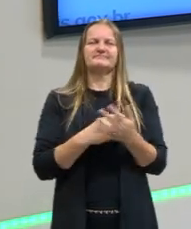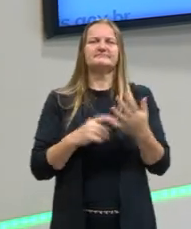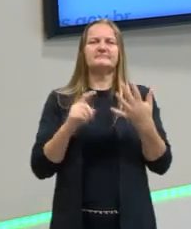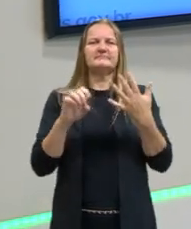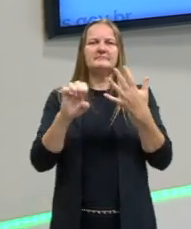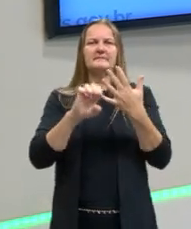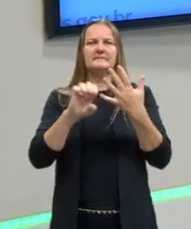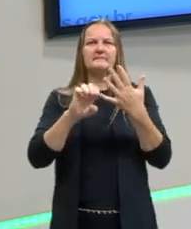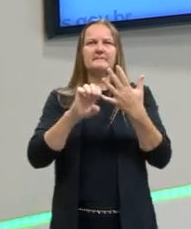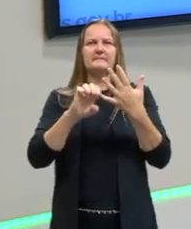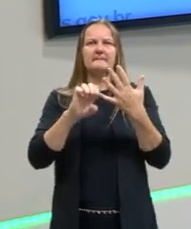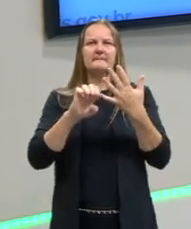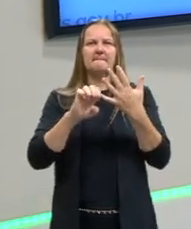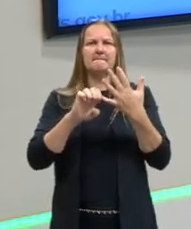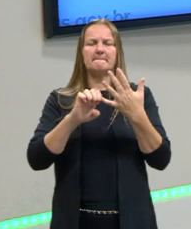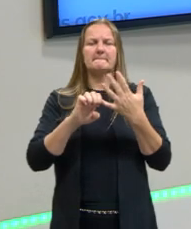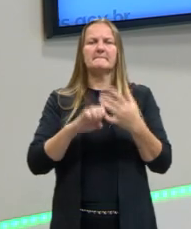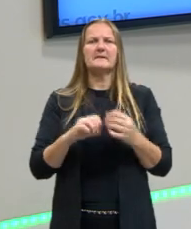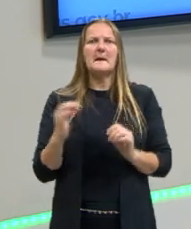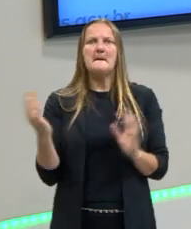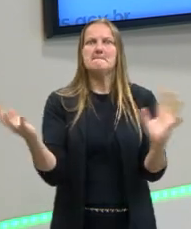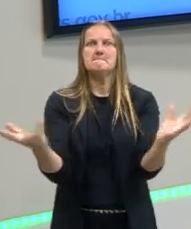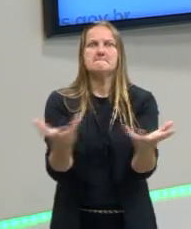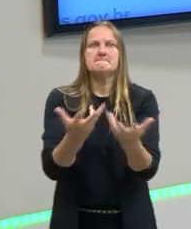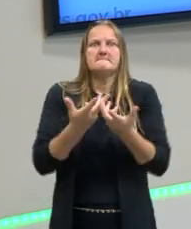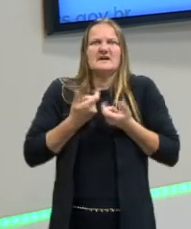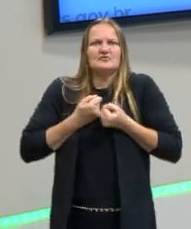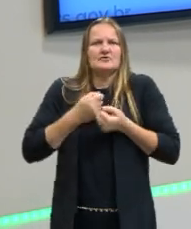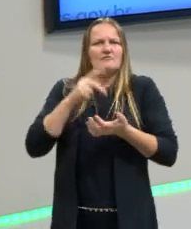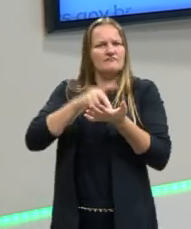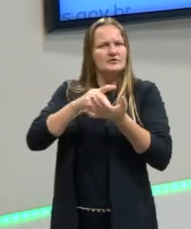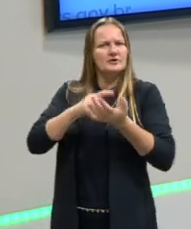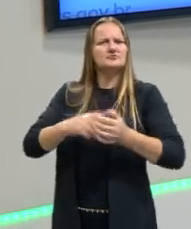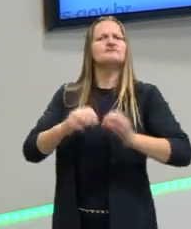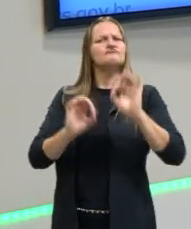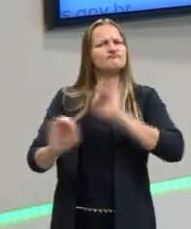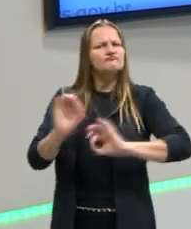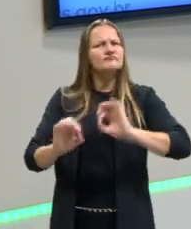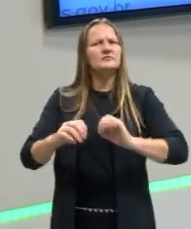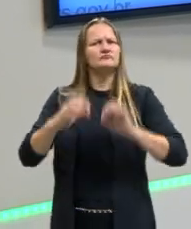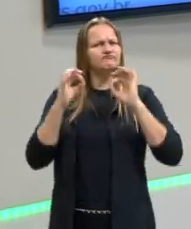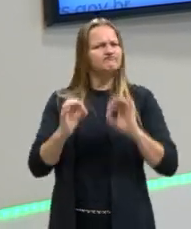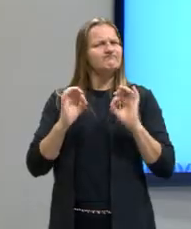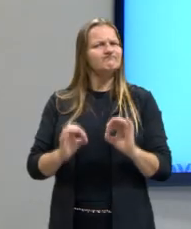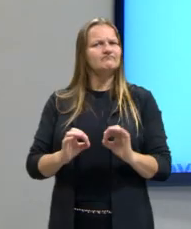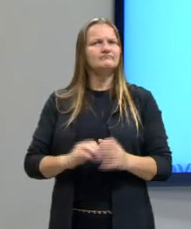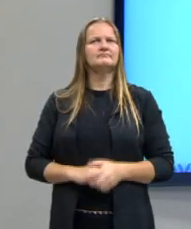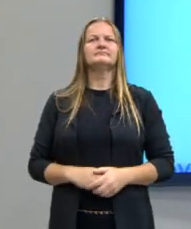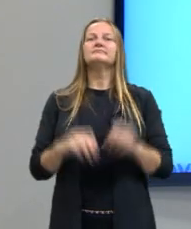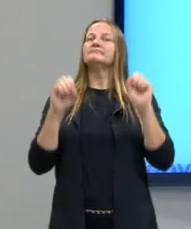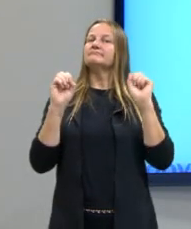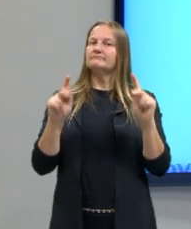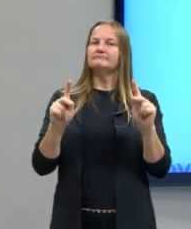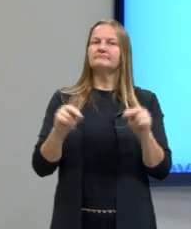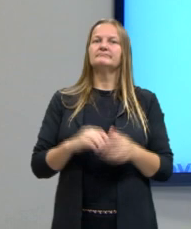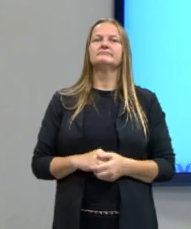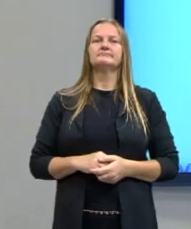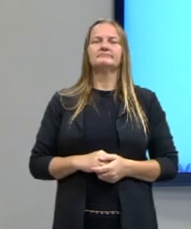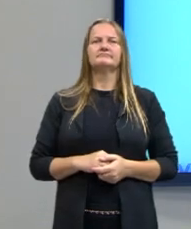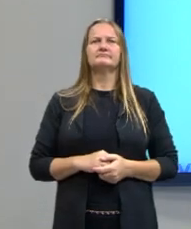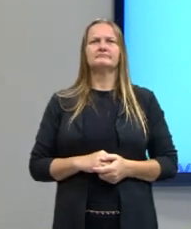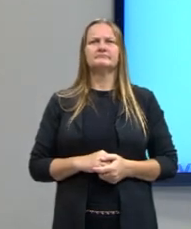Então a persuasão da verdade como forma de agir corretamente então isso da turma